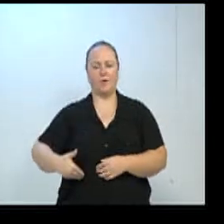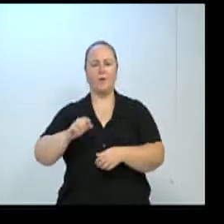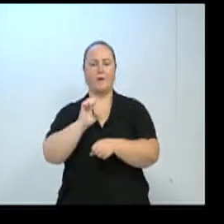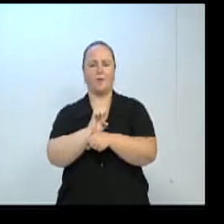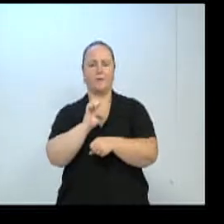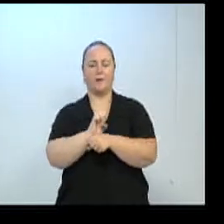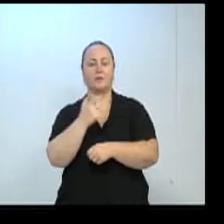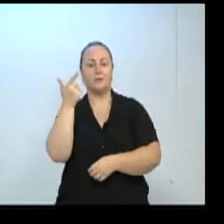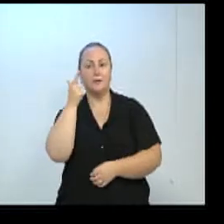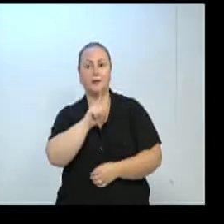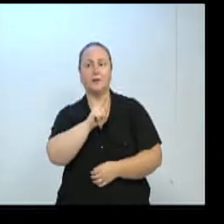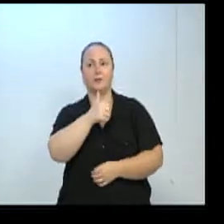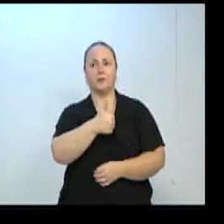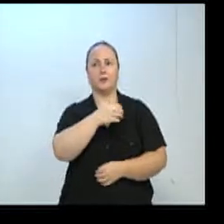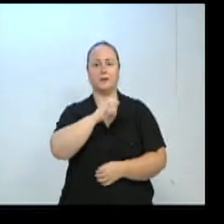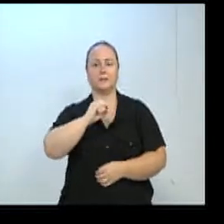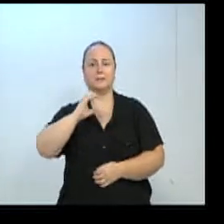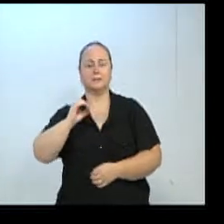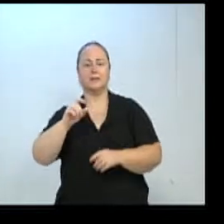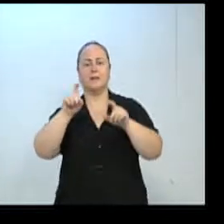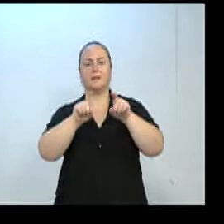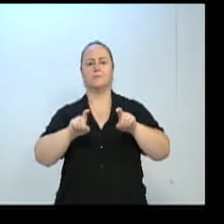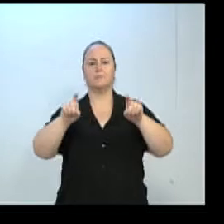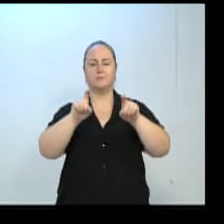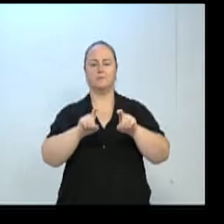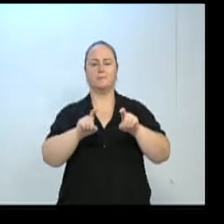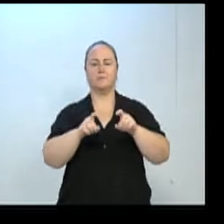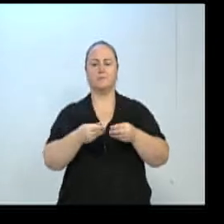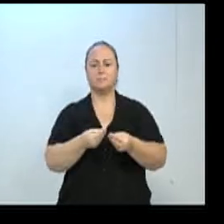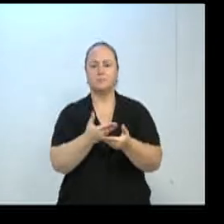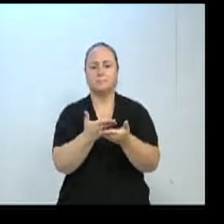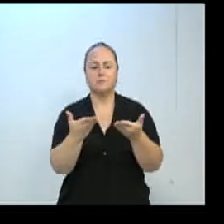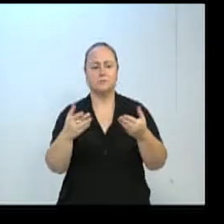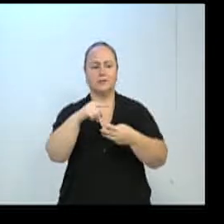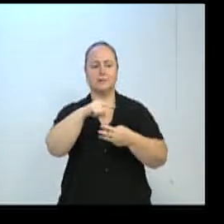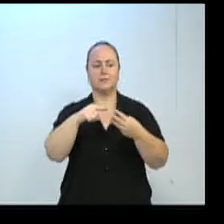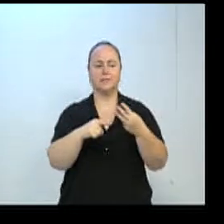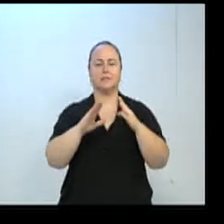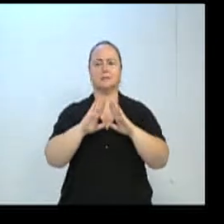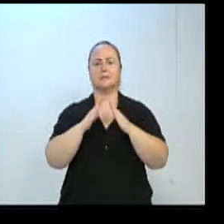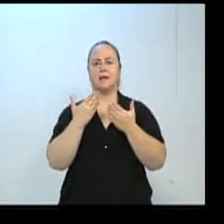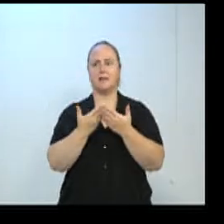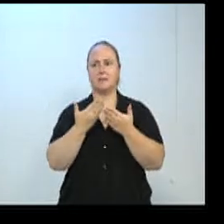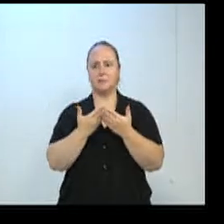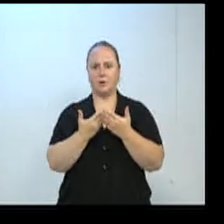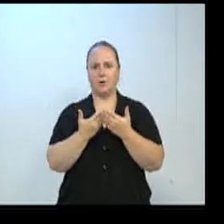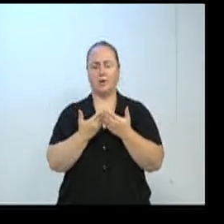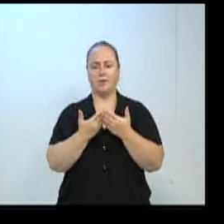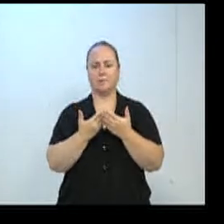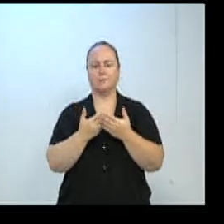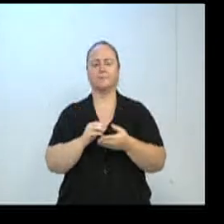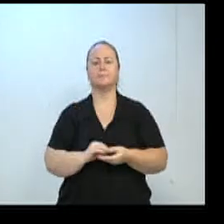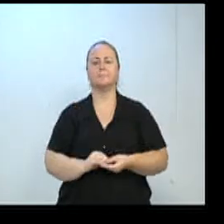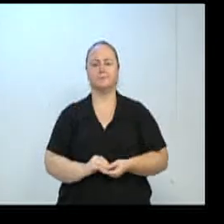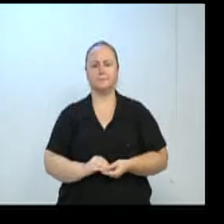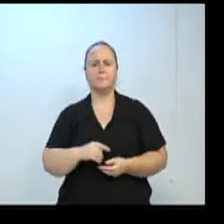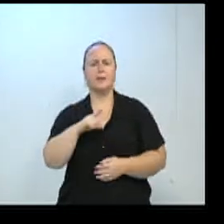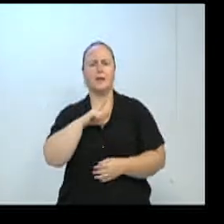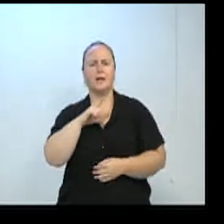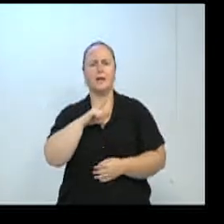100 computadores para 3 escolas de Blumenau. Tá. Então a escola Bazanino Borghetti, a